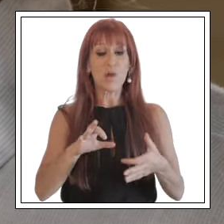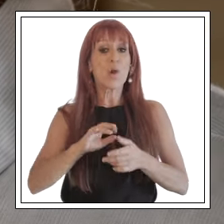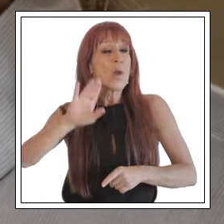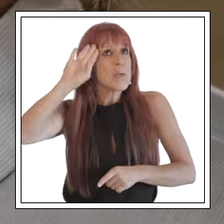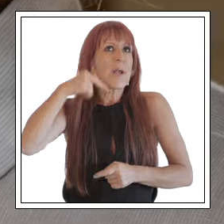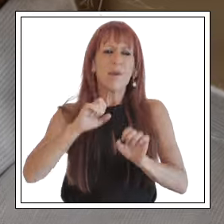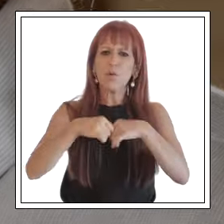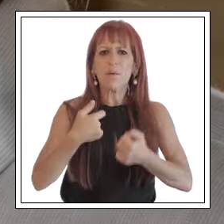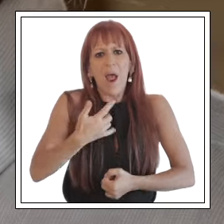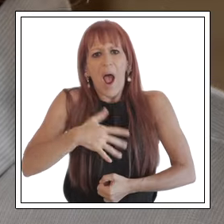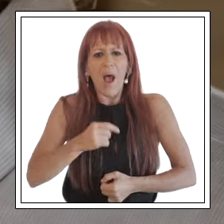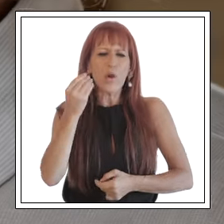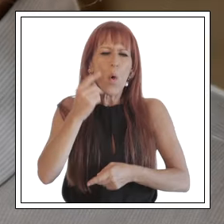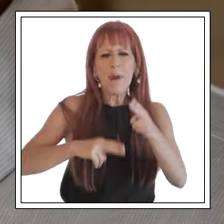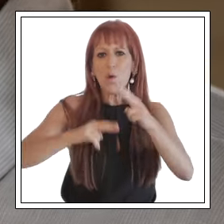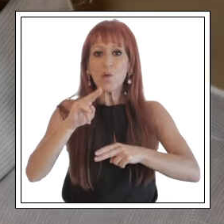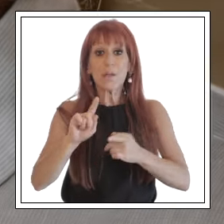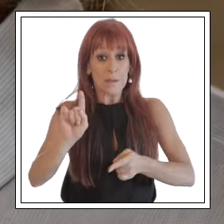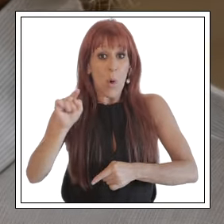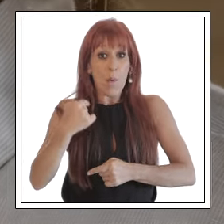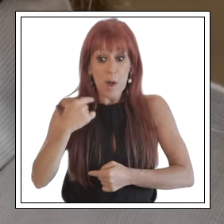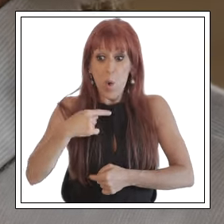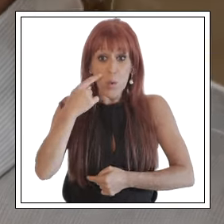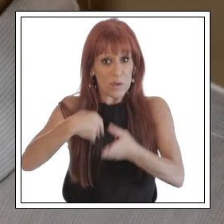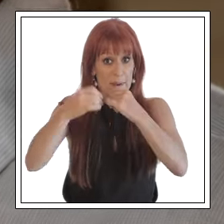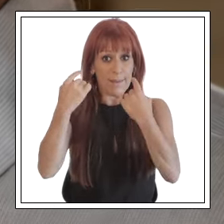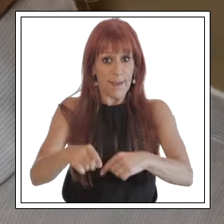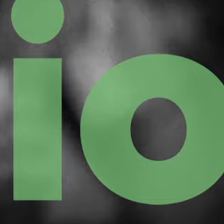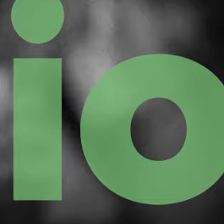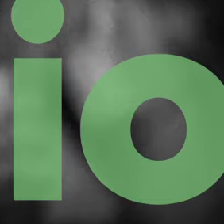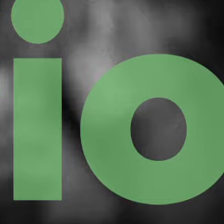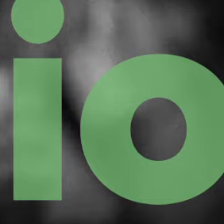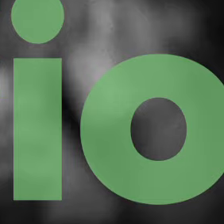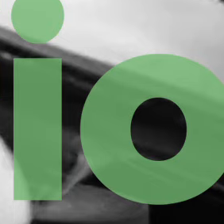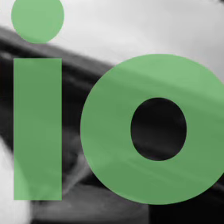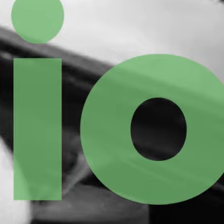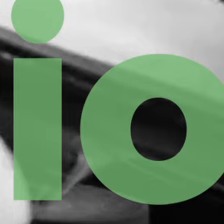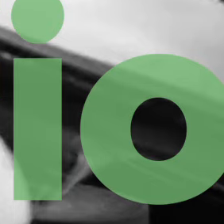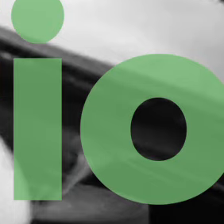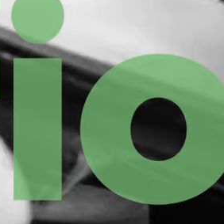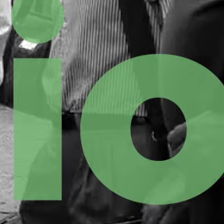Nós só sabemos a sociedade que queremos e como é que queremos construí-la se tivermos conhecimento.